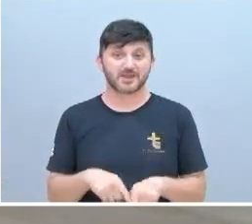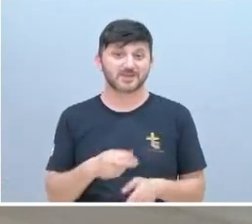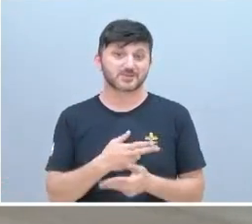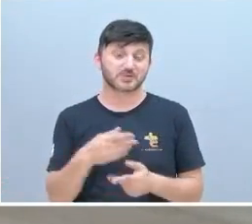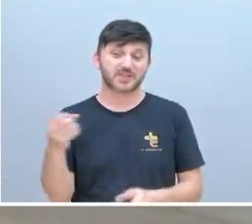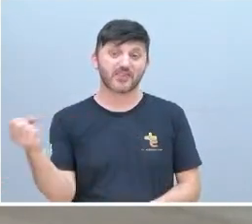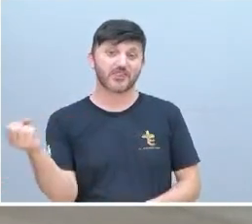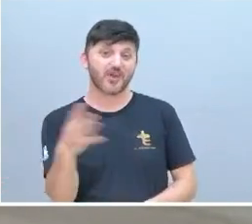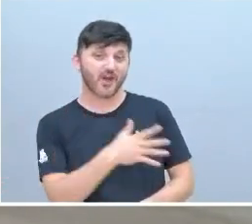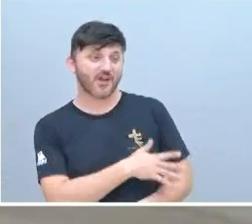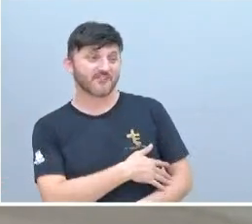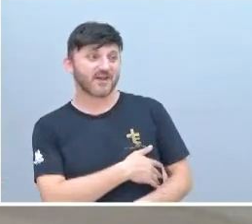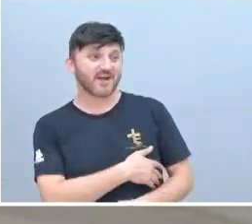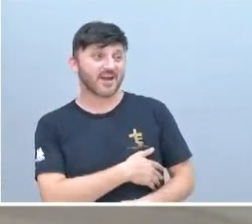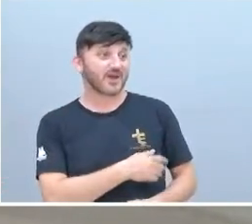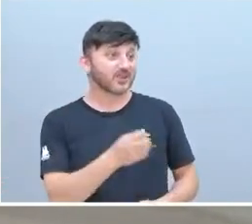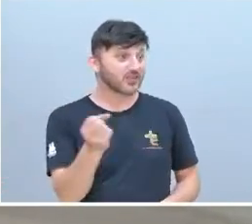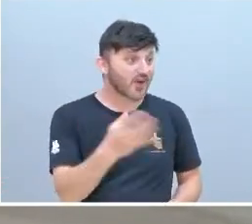vão.